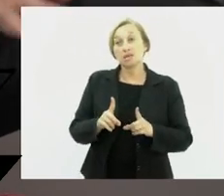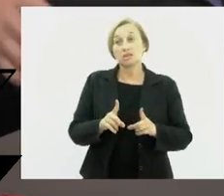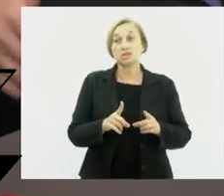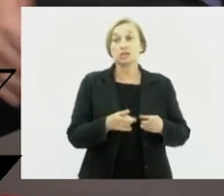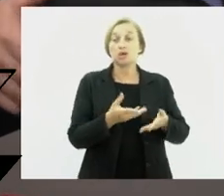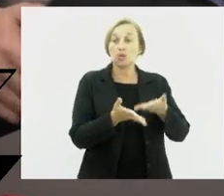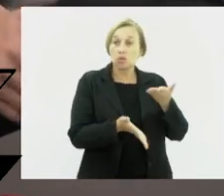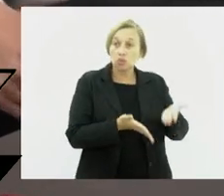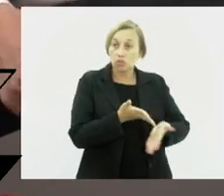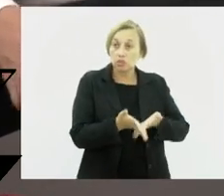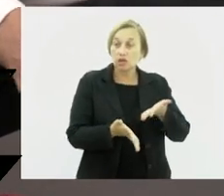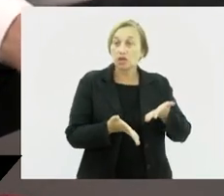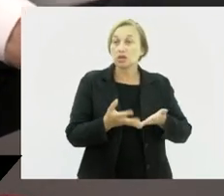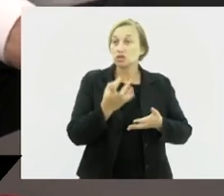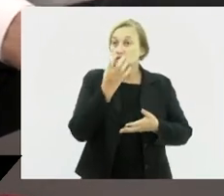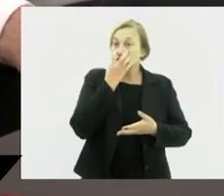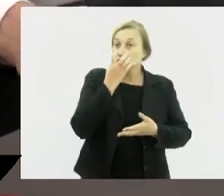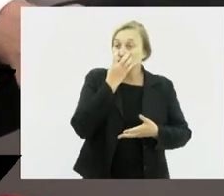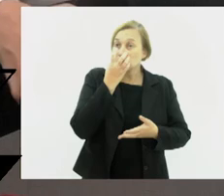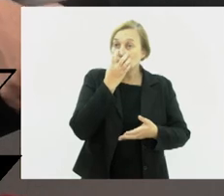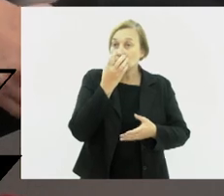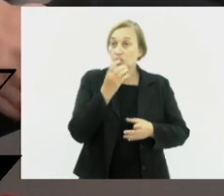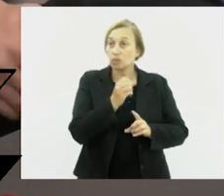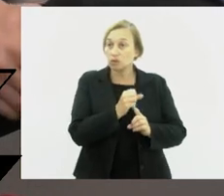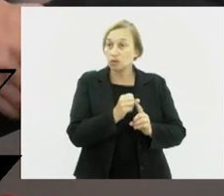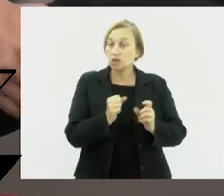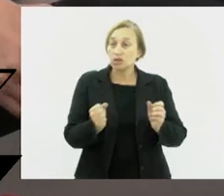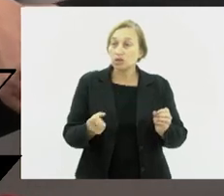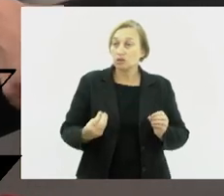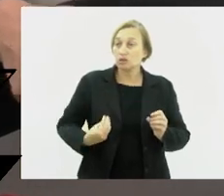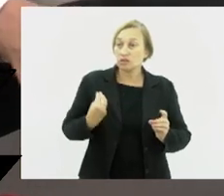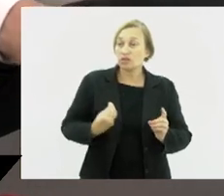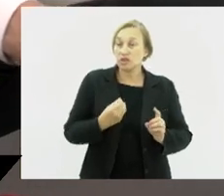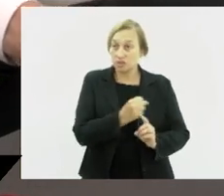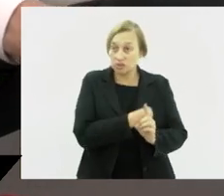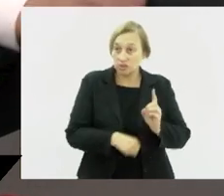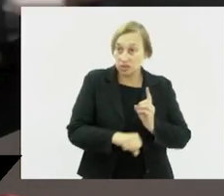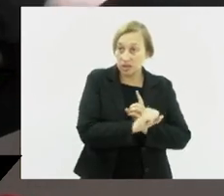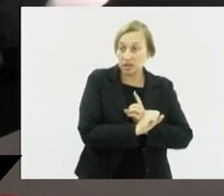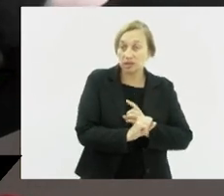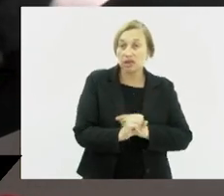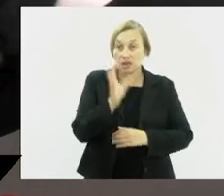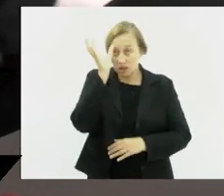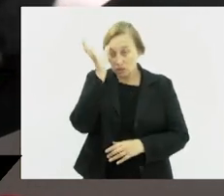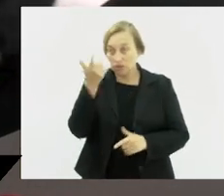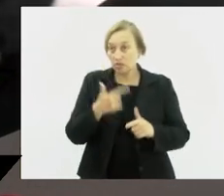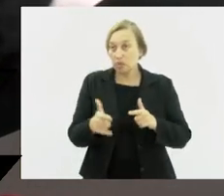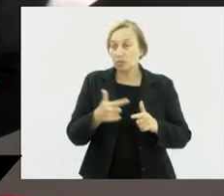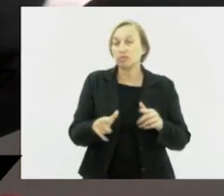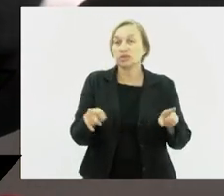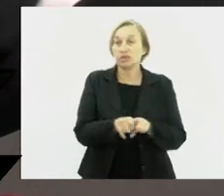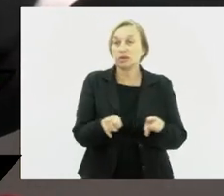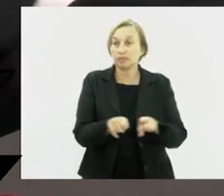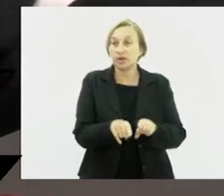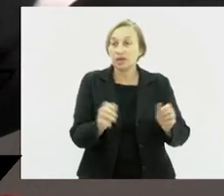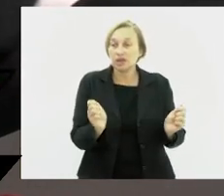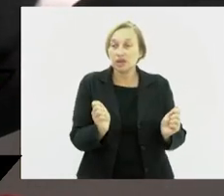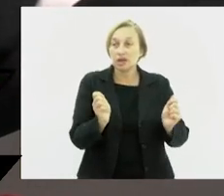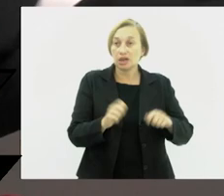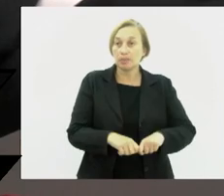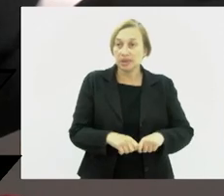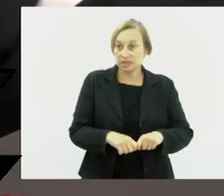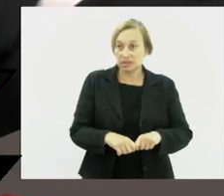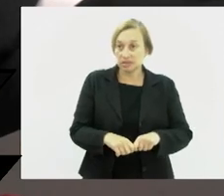cão sociável, a gente vai conseguir solucionar muito problema. E, principalmente, capacitação de